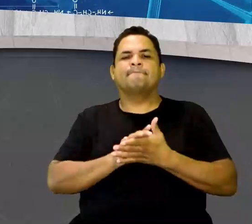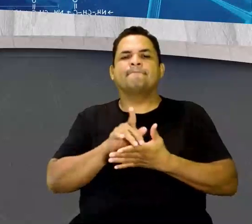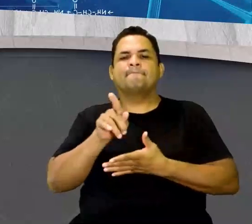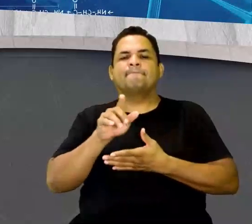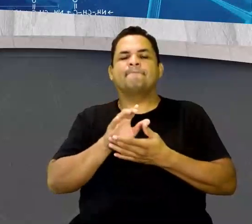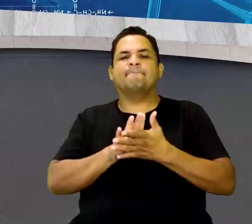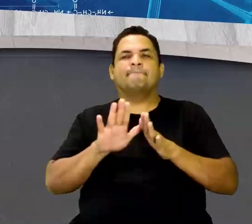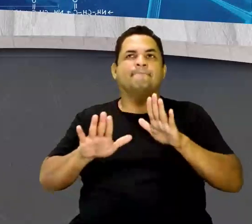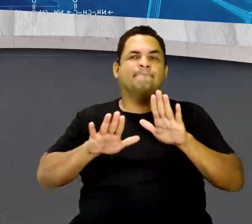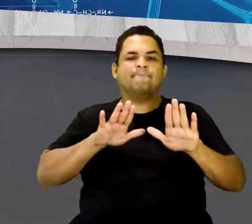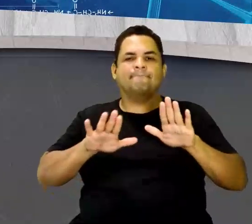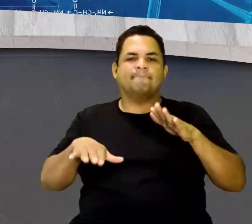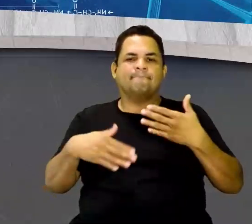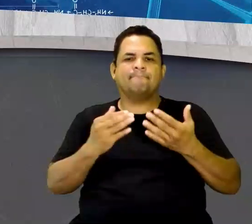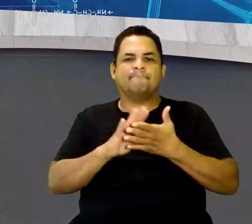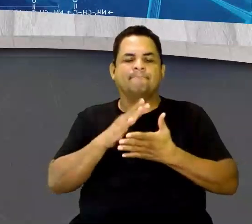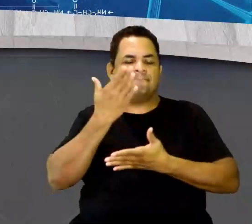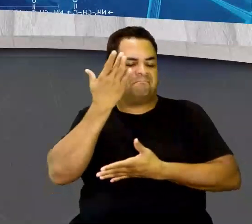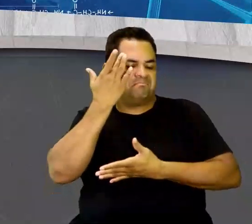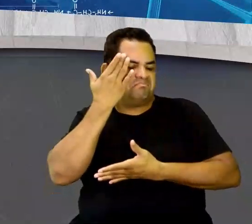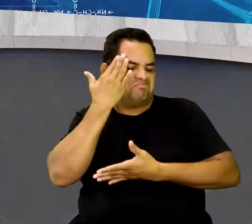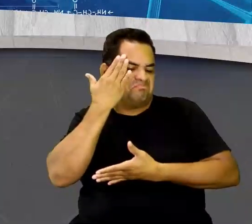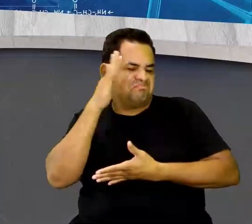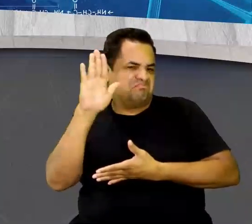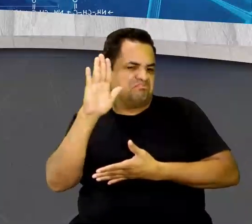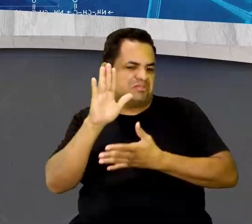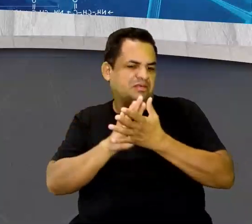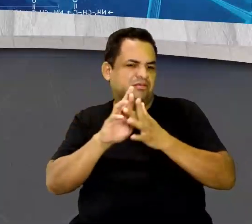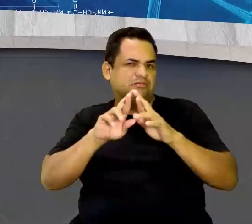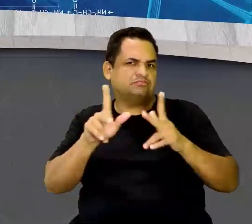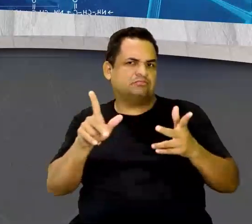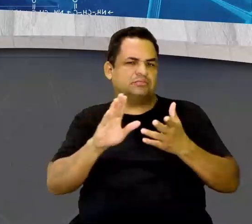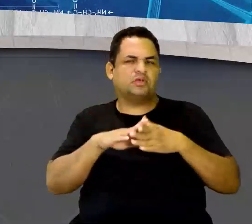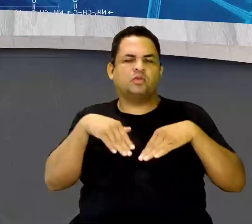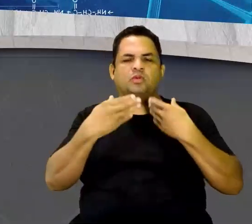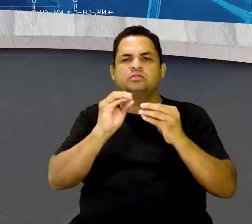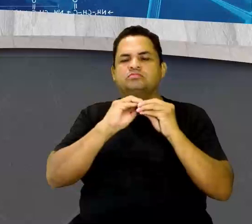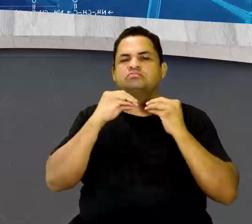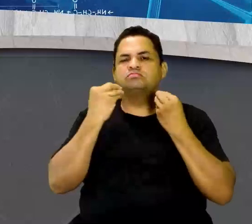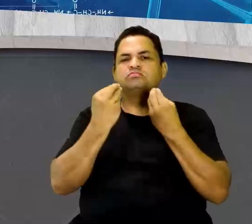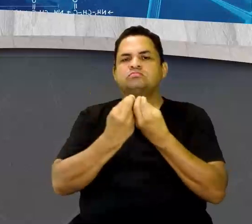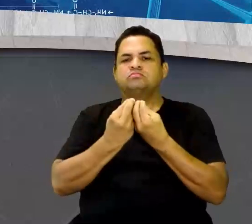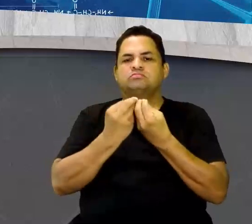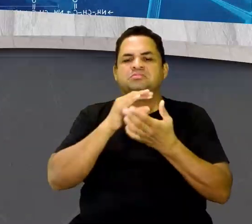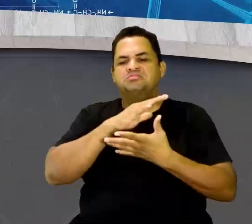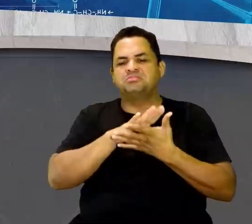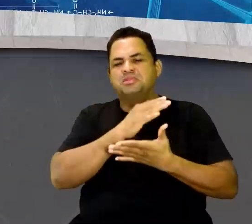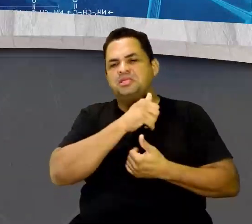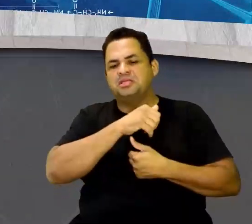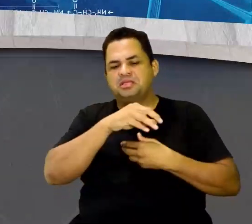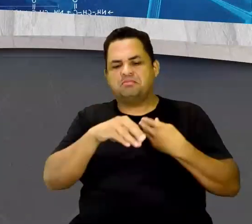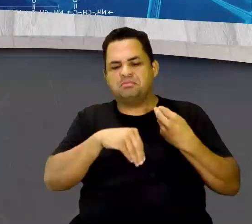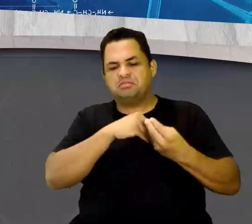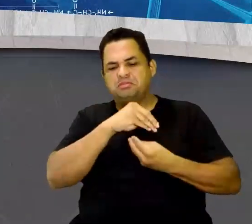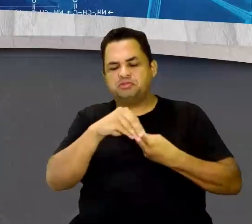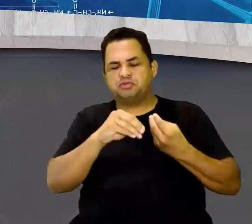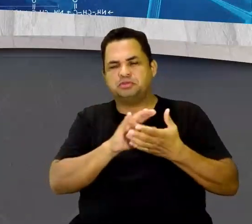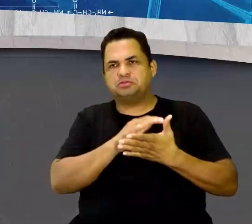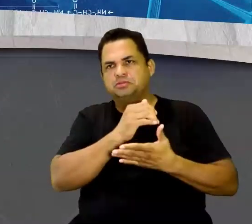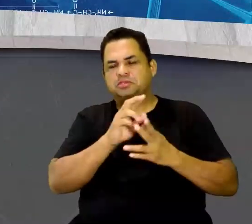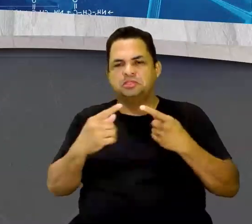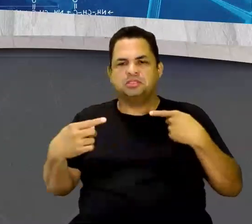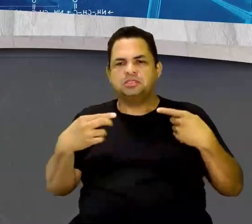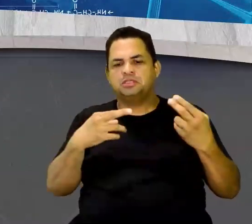vezes, você não sabe distinguir que substância é mais solúvel em relação à outra. Primeiro